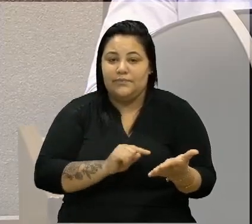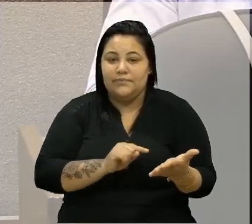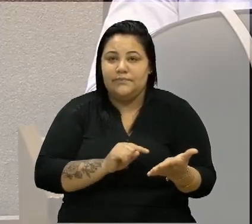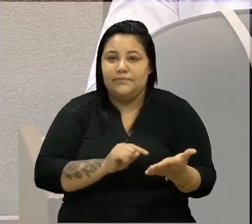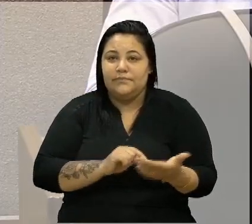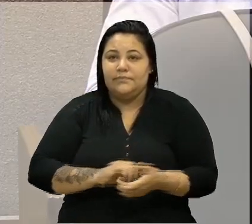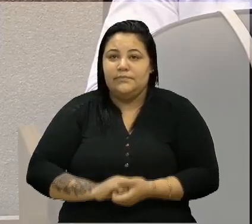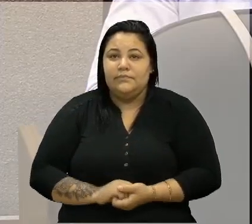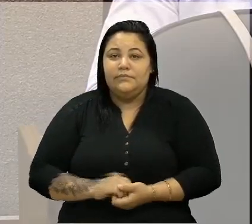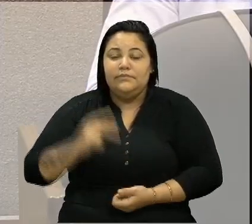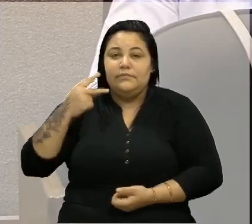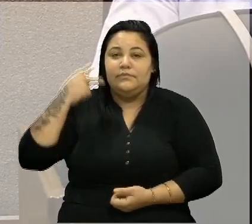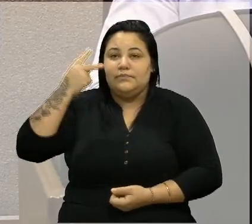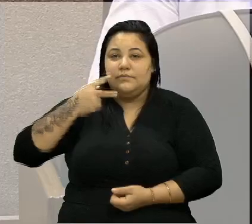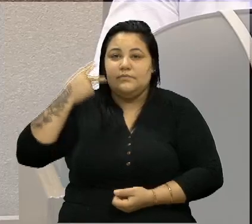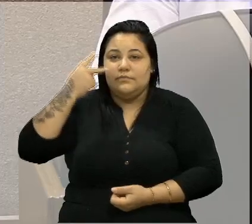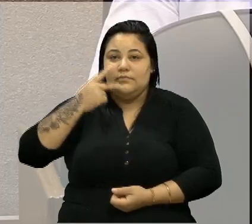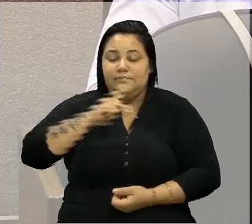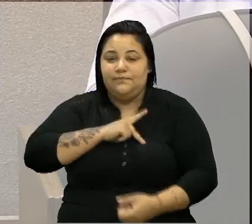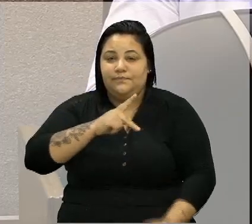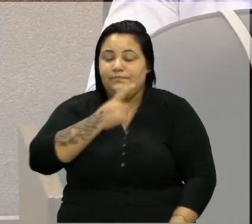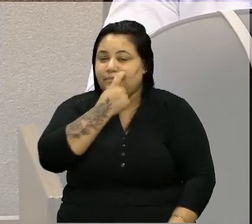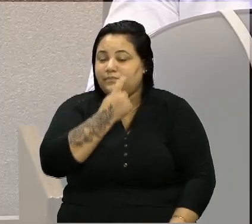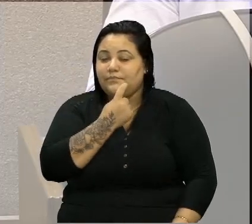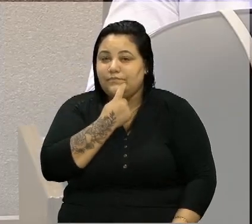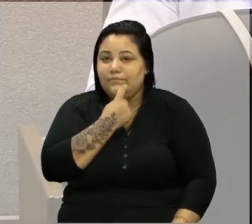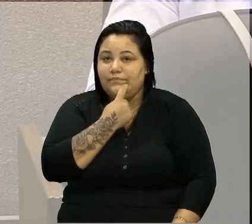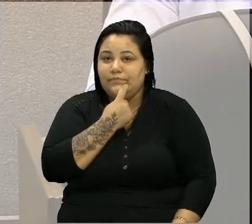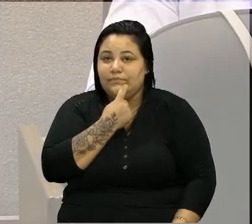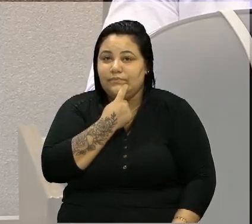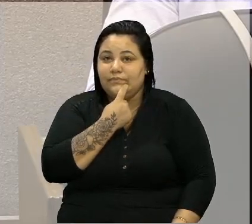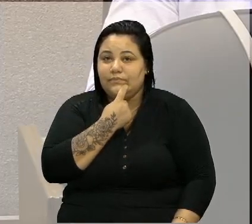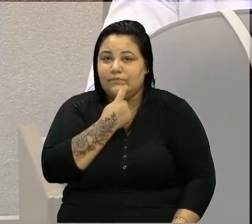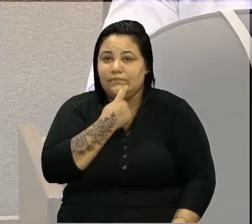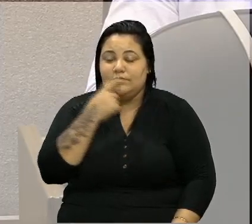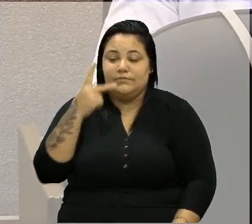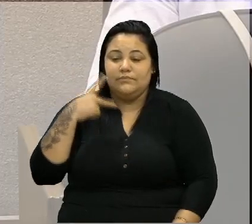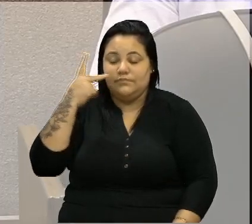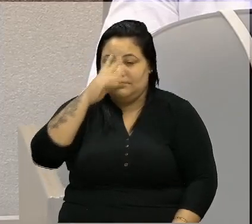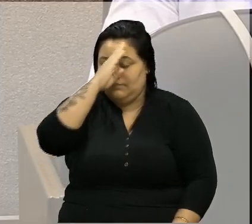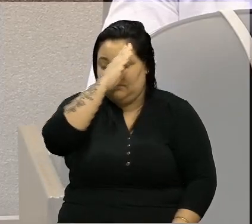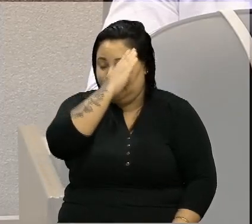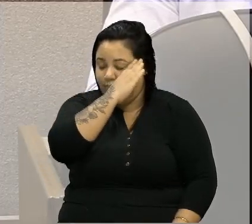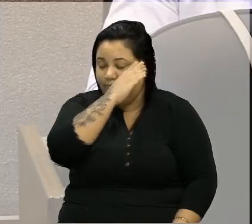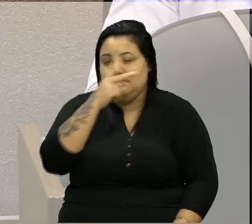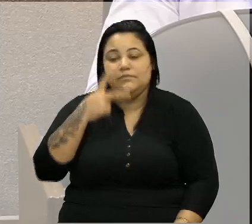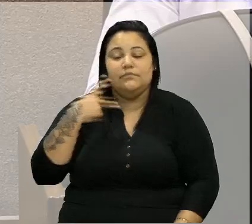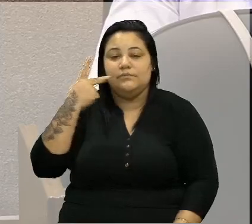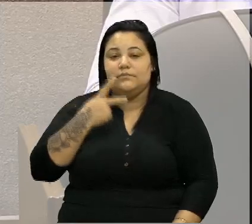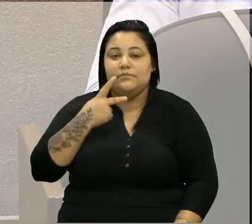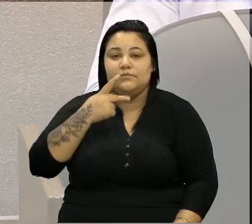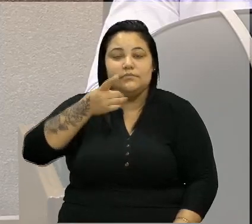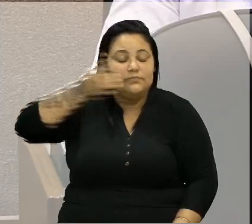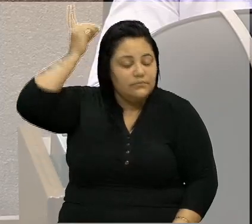documento vereador presidente Wagner Petrini, vereador Adriano Bressan, vereador